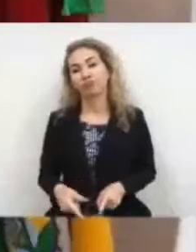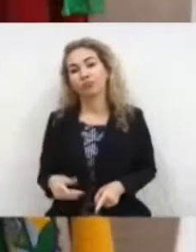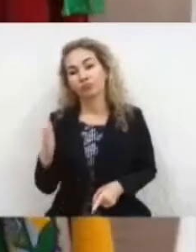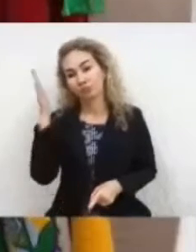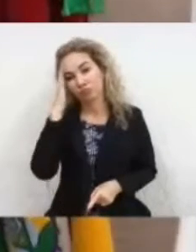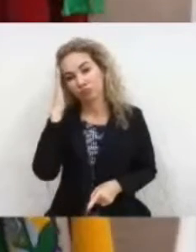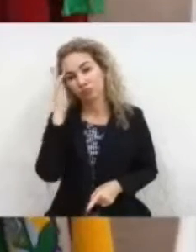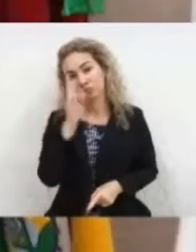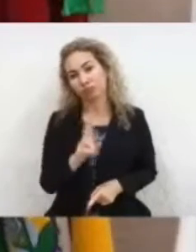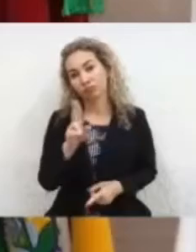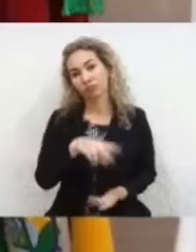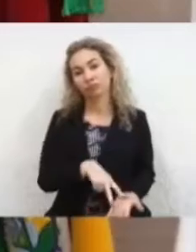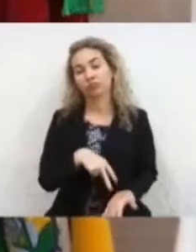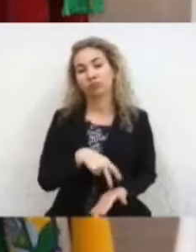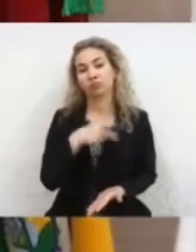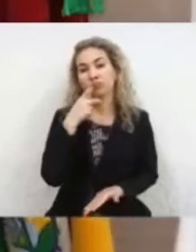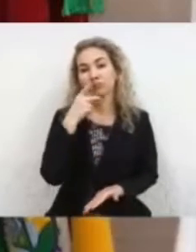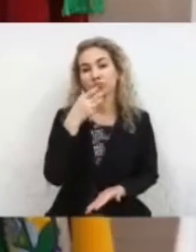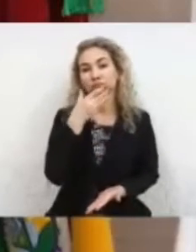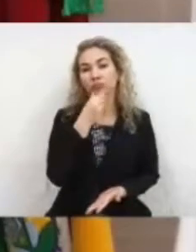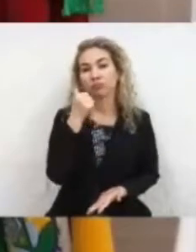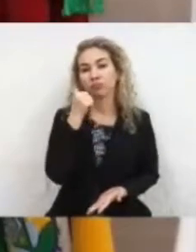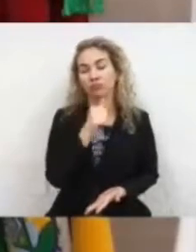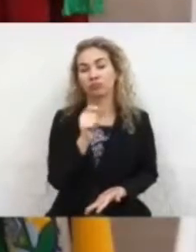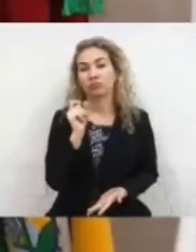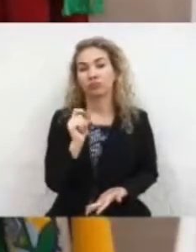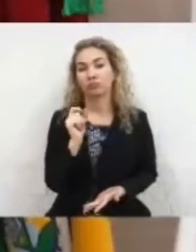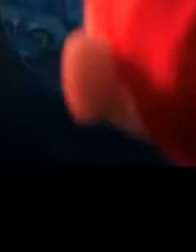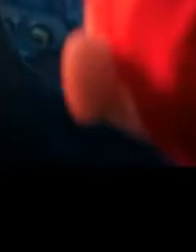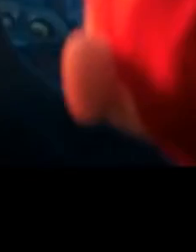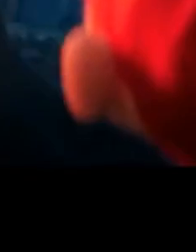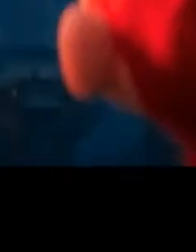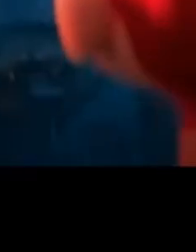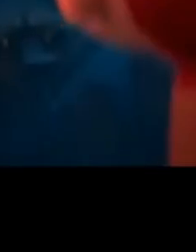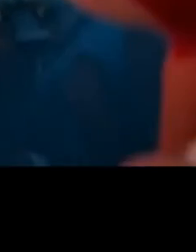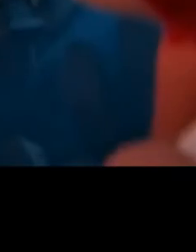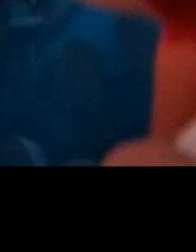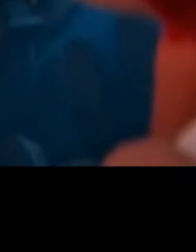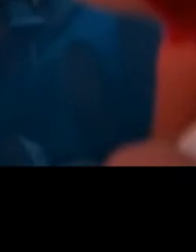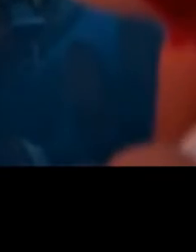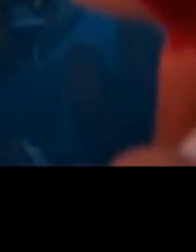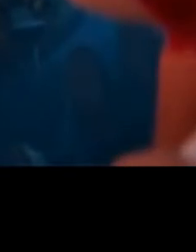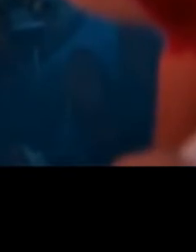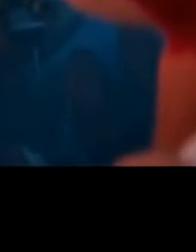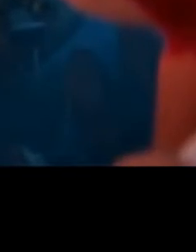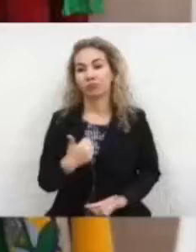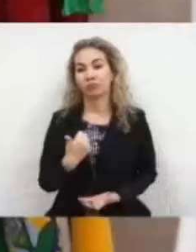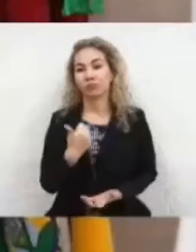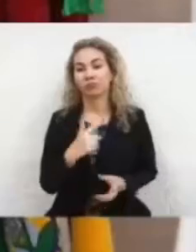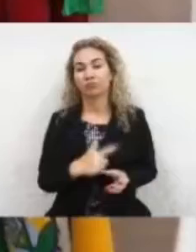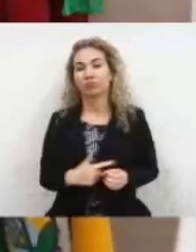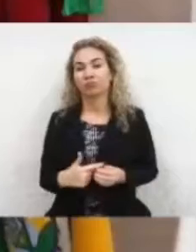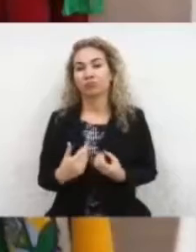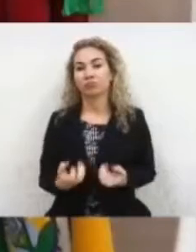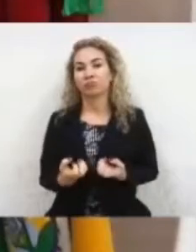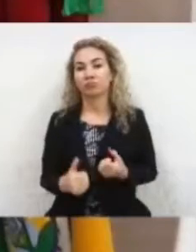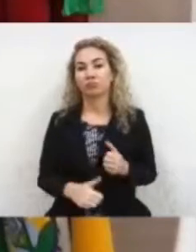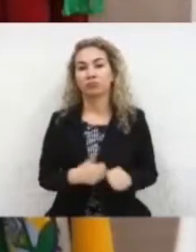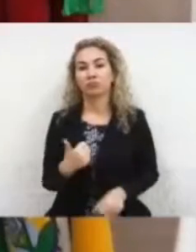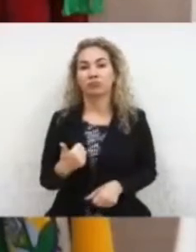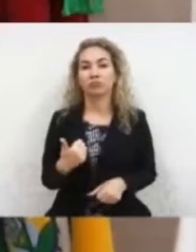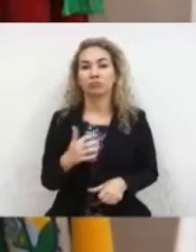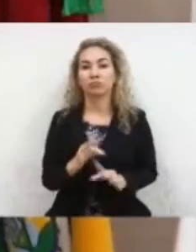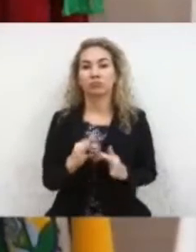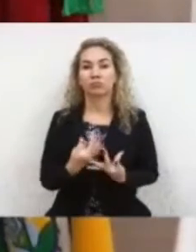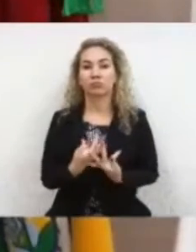Certeza que estou usando essa tribuna para falar para homens e mulheres de bem, que querem o melhor para a sua cidade, que querem o